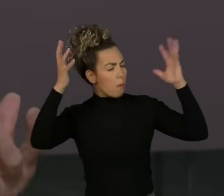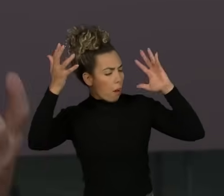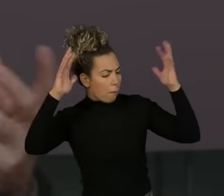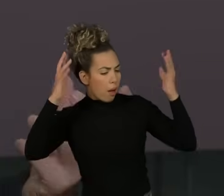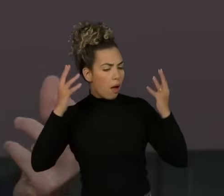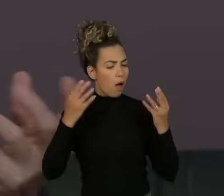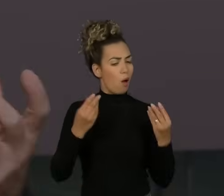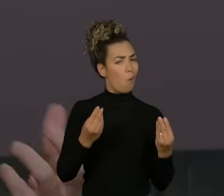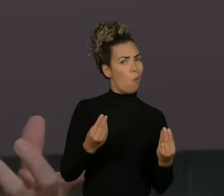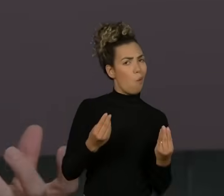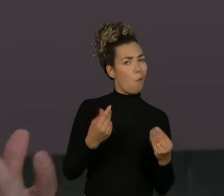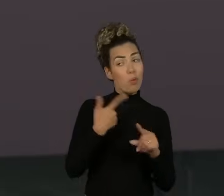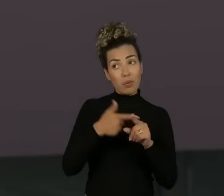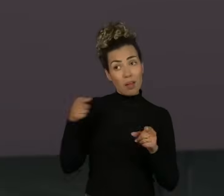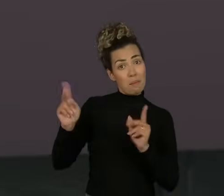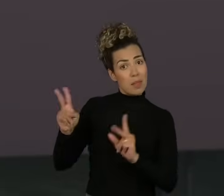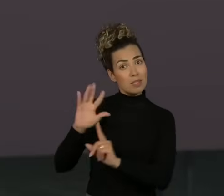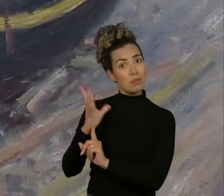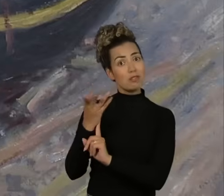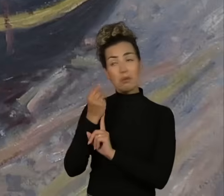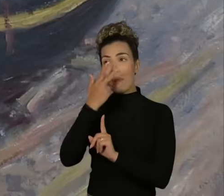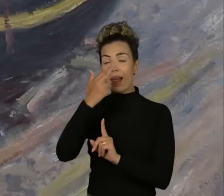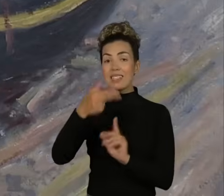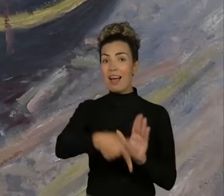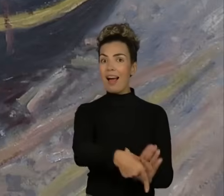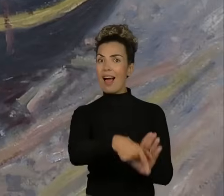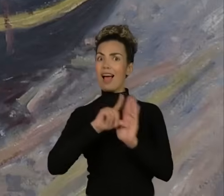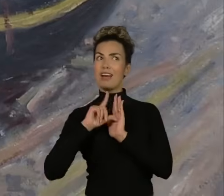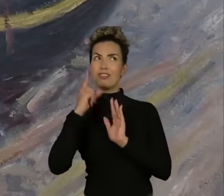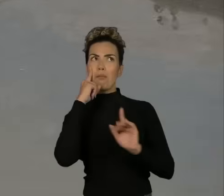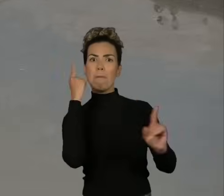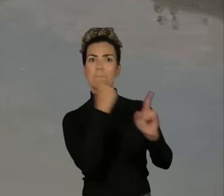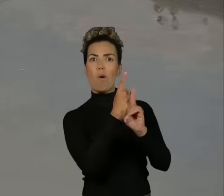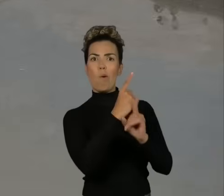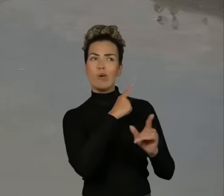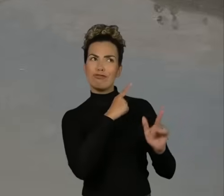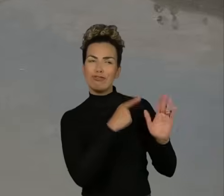que o Monet, de certa forma, antecipou esse debate.